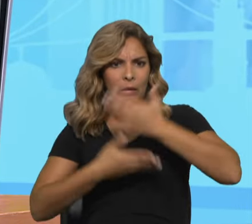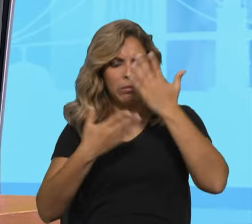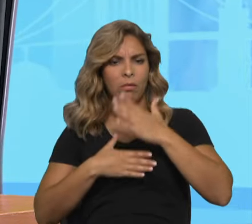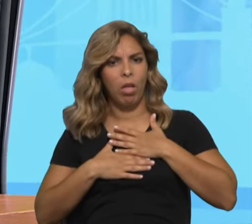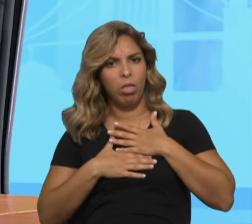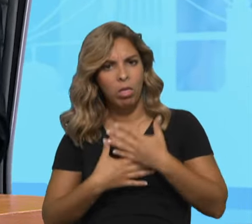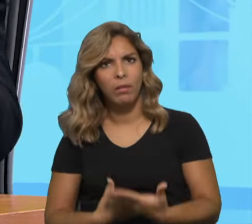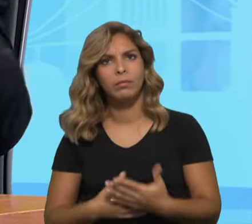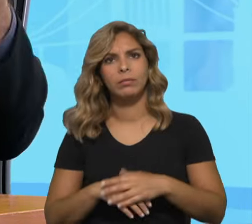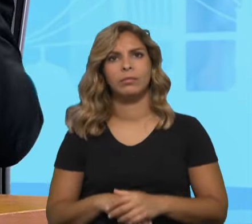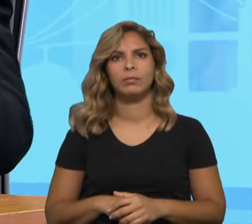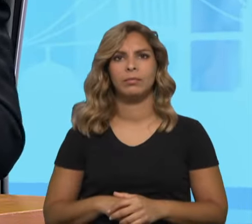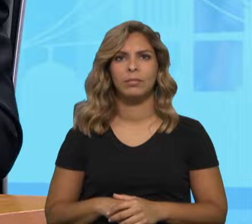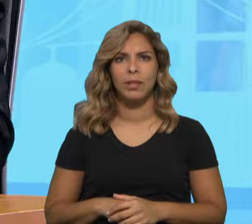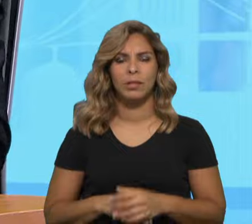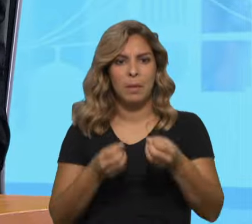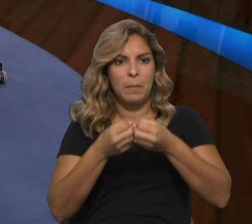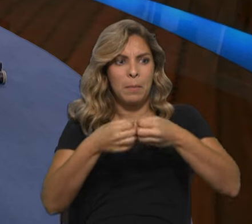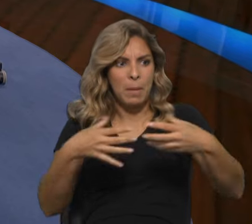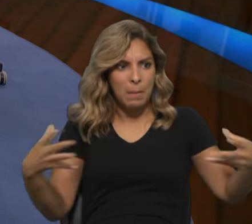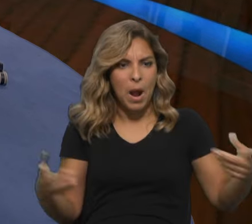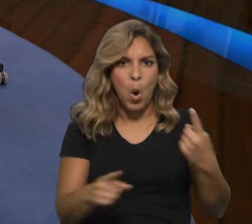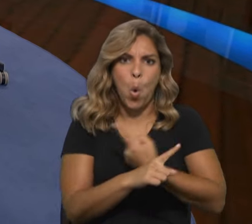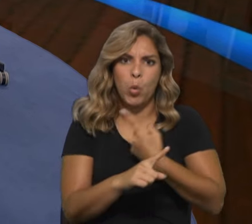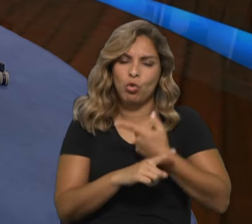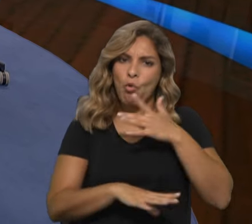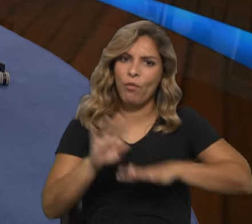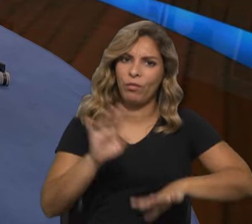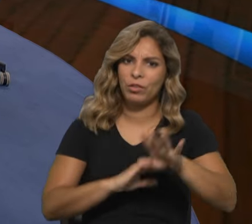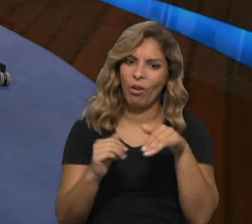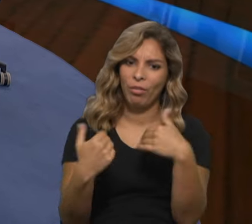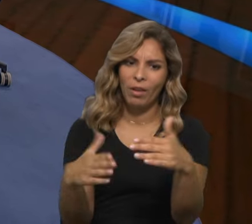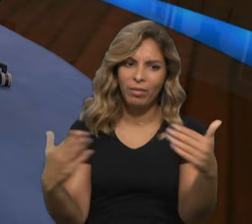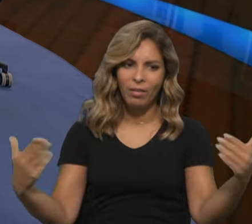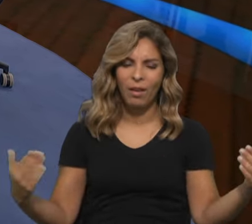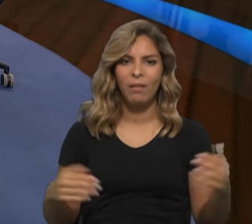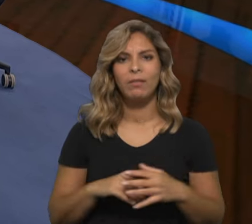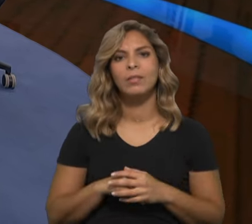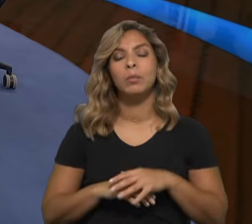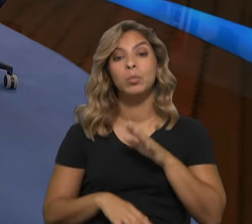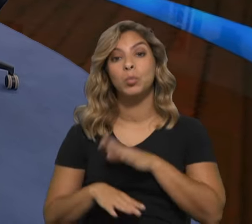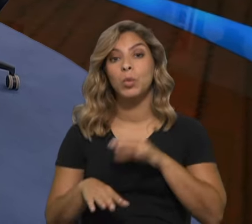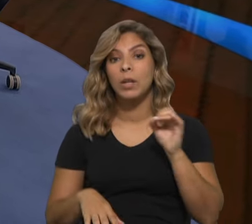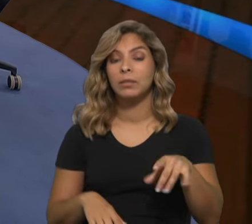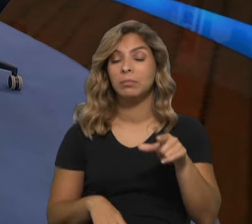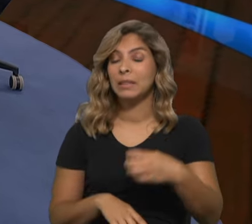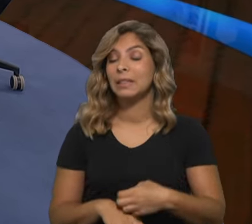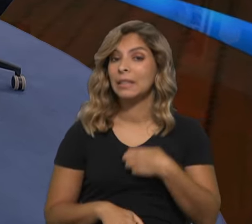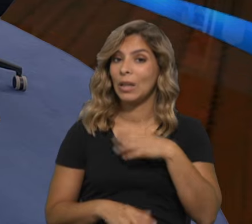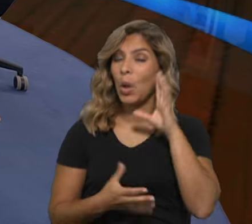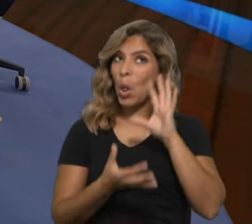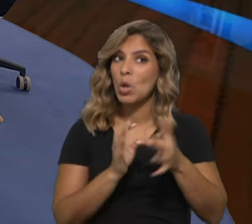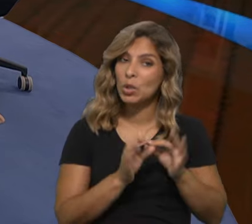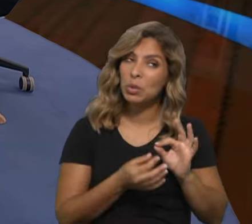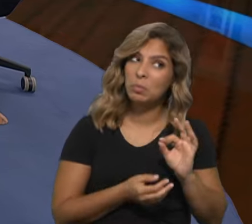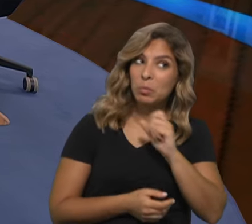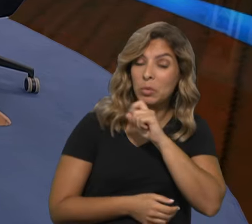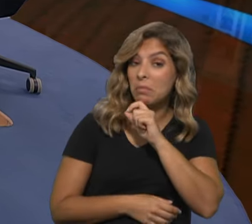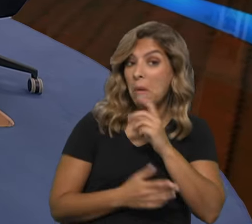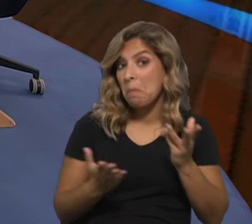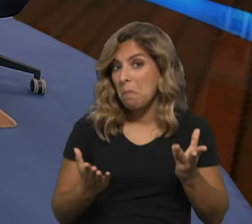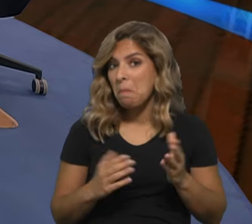os pães e os peixes para a multidão, não é? Portanto, esta questão se calhar tem esse sentido também.